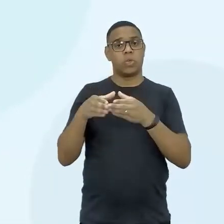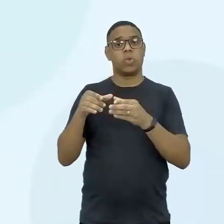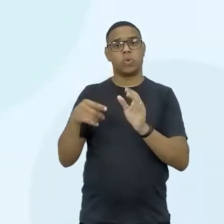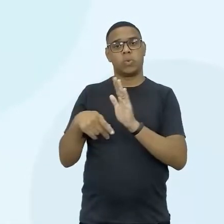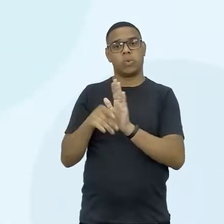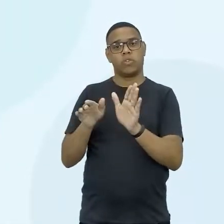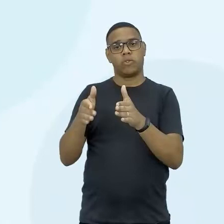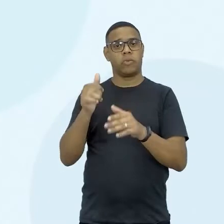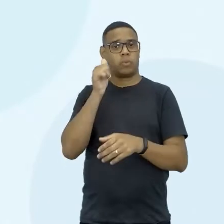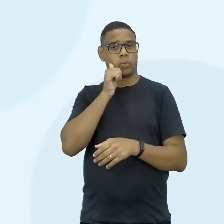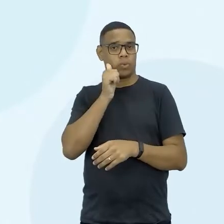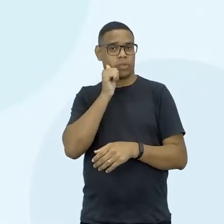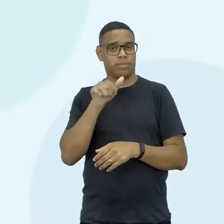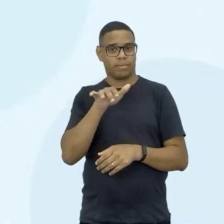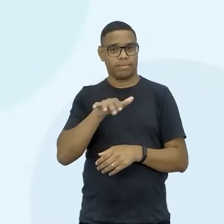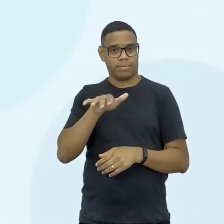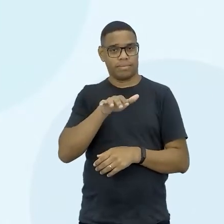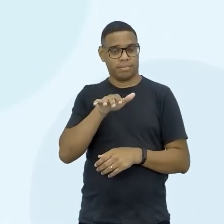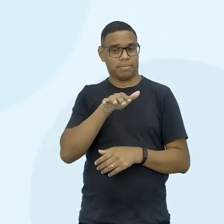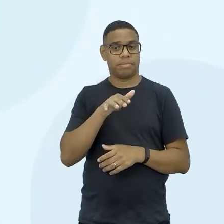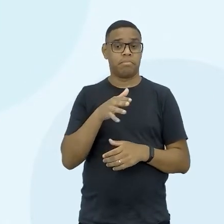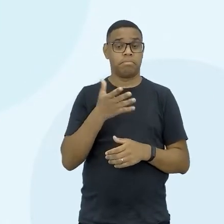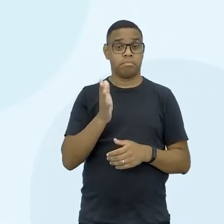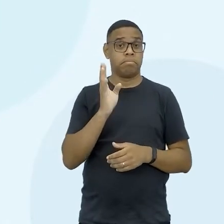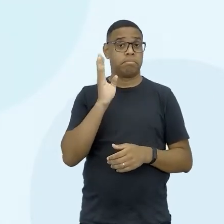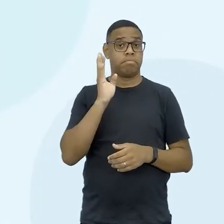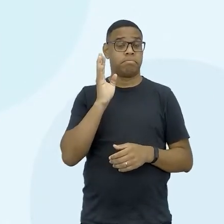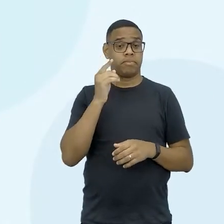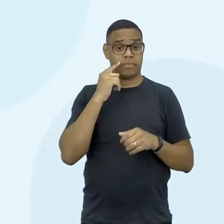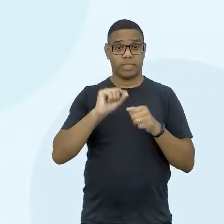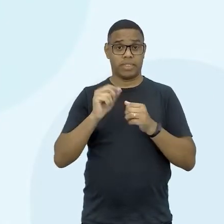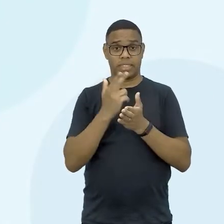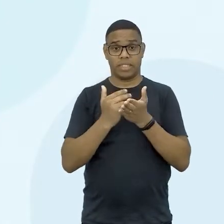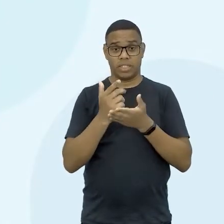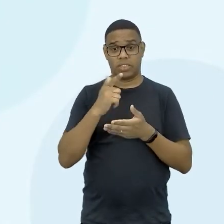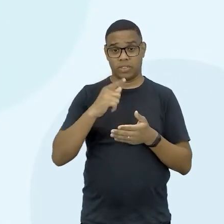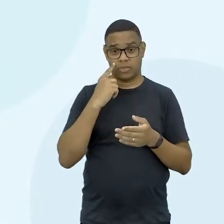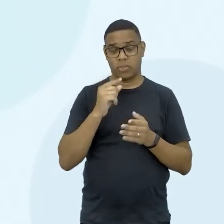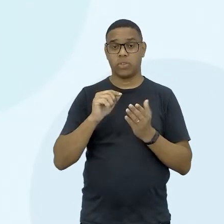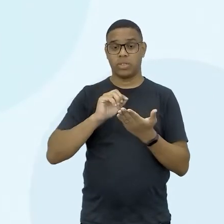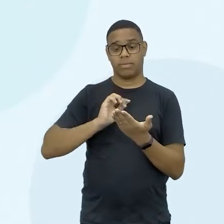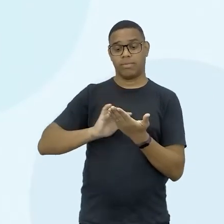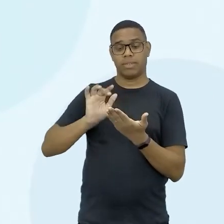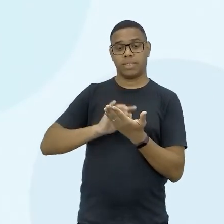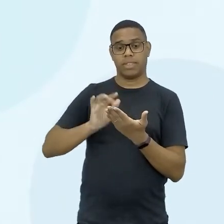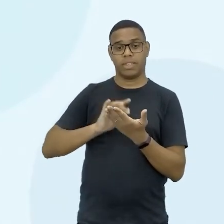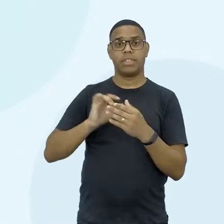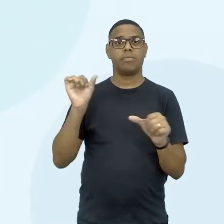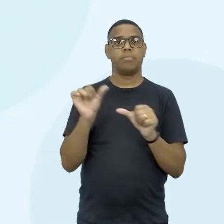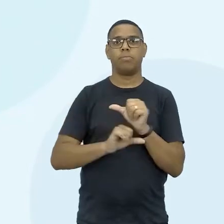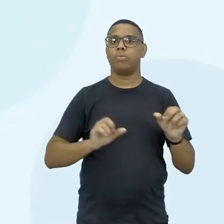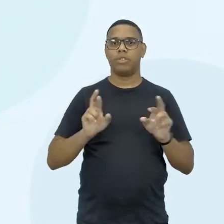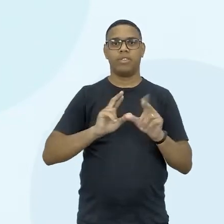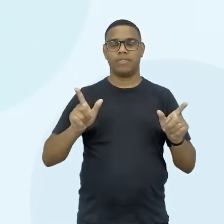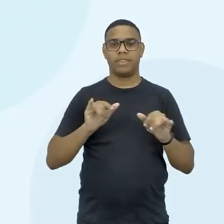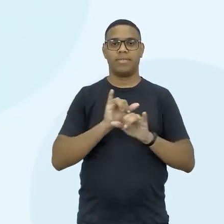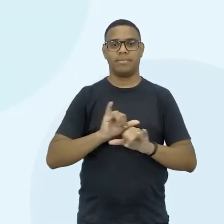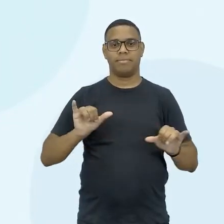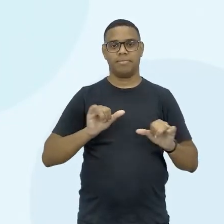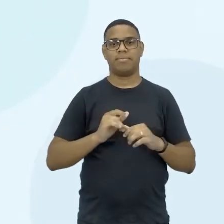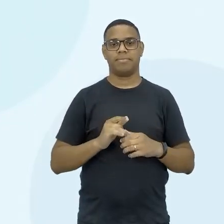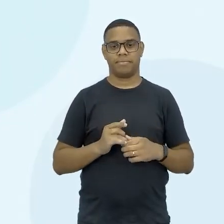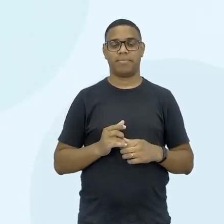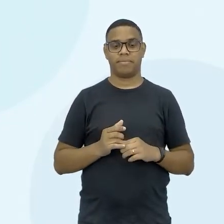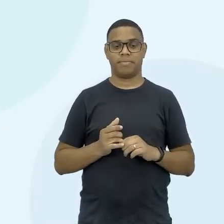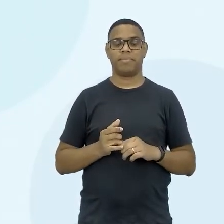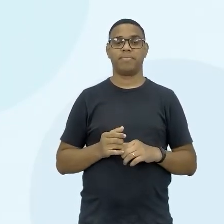né? No público-alvo ser feminino. Mas, realmente, se a gente fosse fazer a releitura, você vê só o objeto que ela já está segurando, já muda todo o contexto da propaganda. Sim. Se